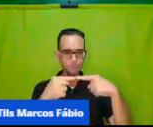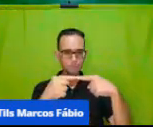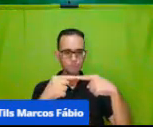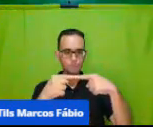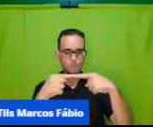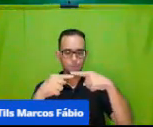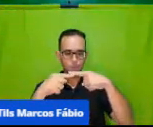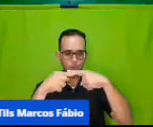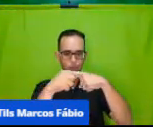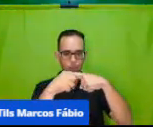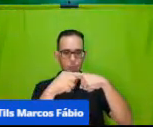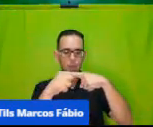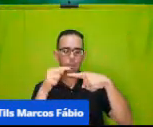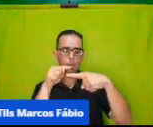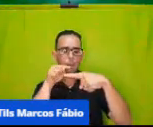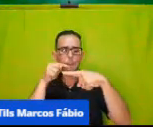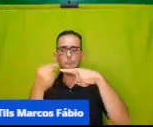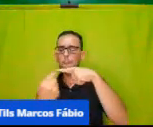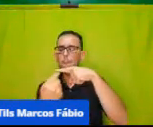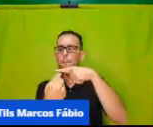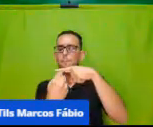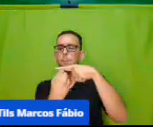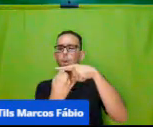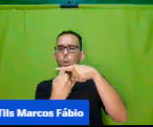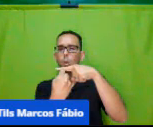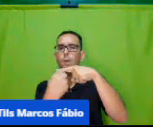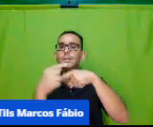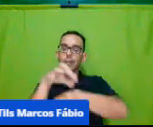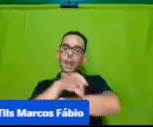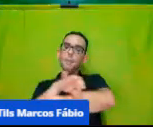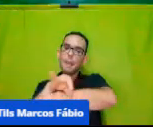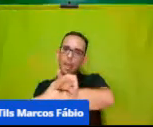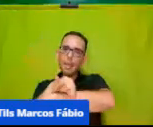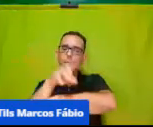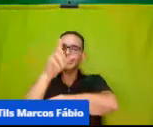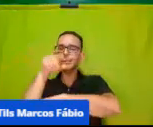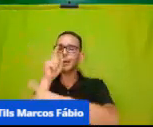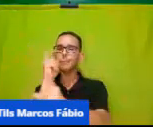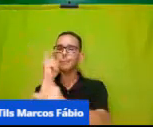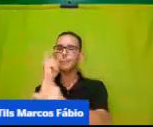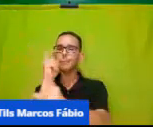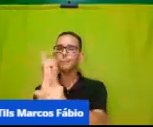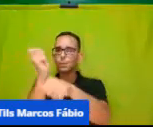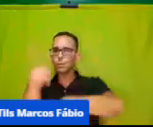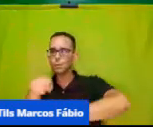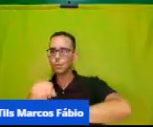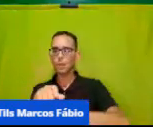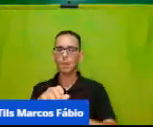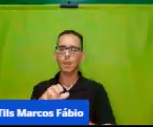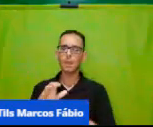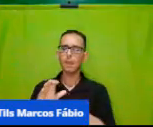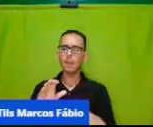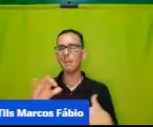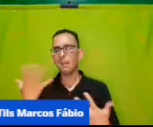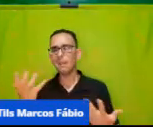o ponto médio, você tem na régua, você mede onde é o ponto médio, né? Claro que tem aquele